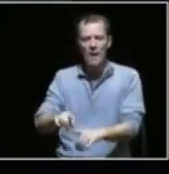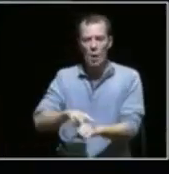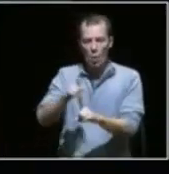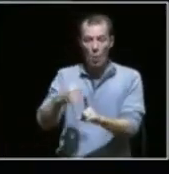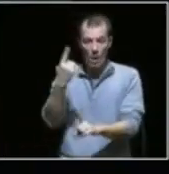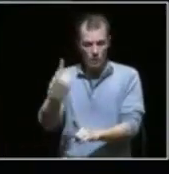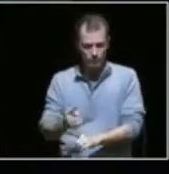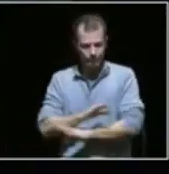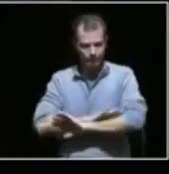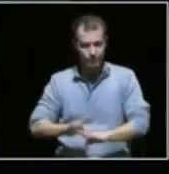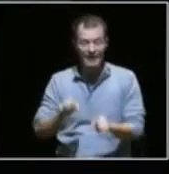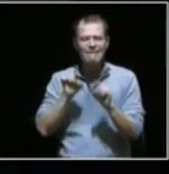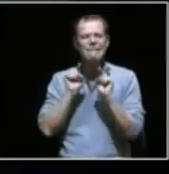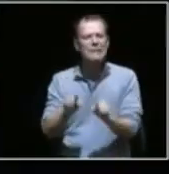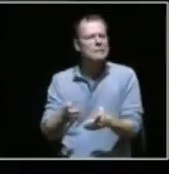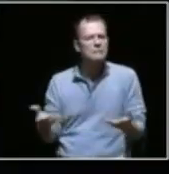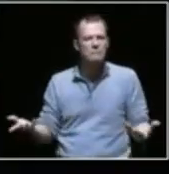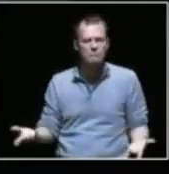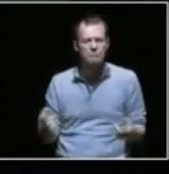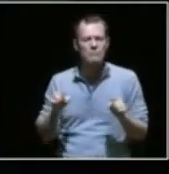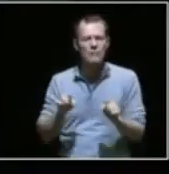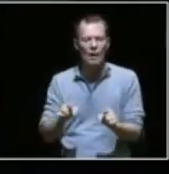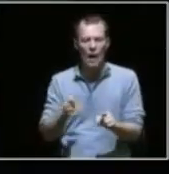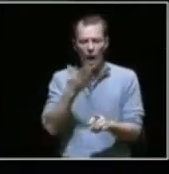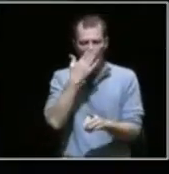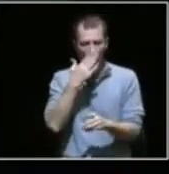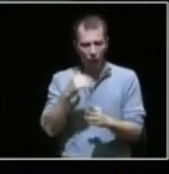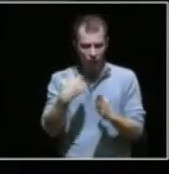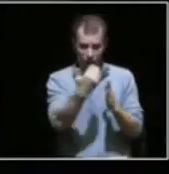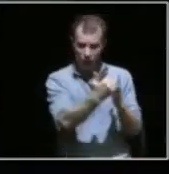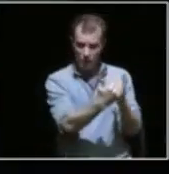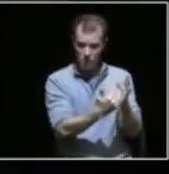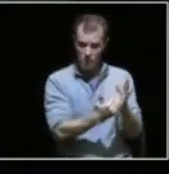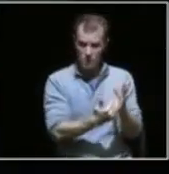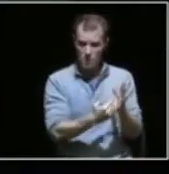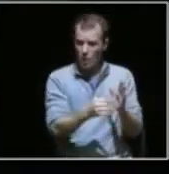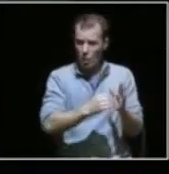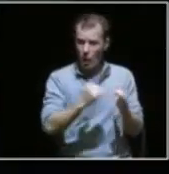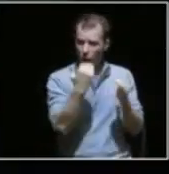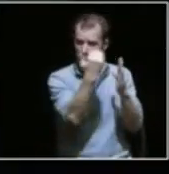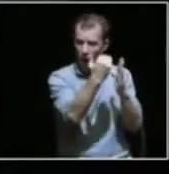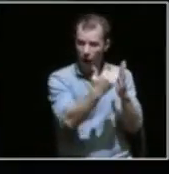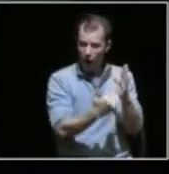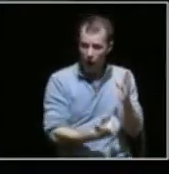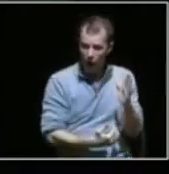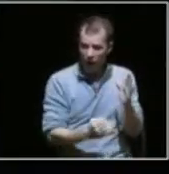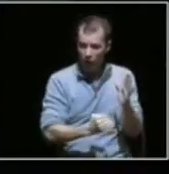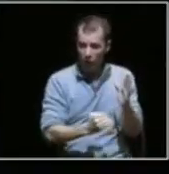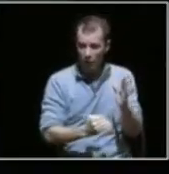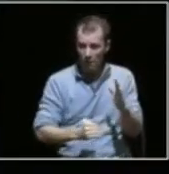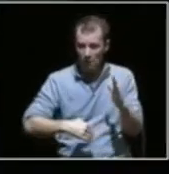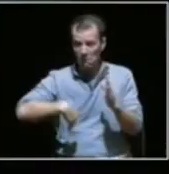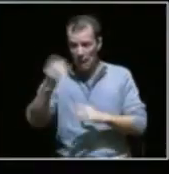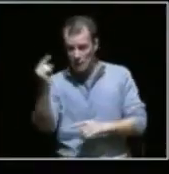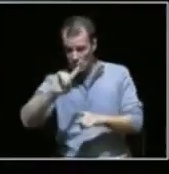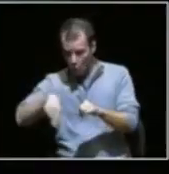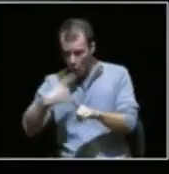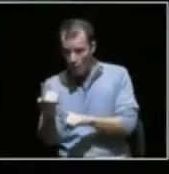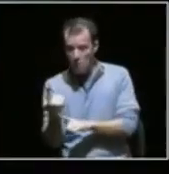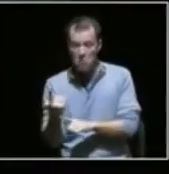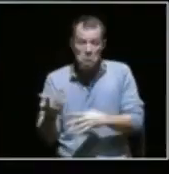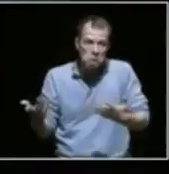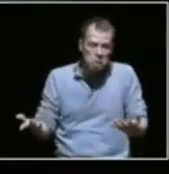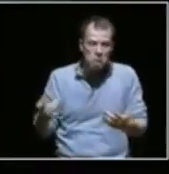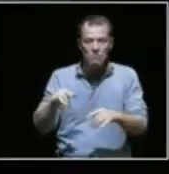ano. Significa isto que deixa de haver listas de posicionamento que vão para além de 1 ano?